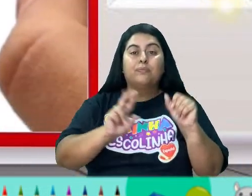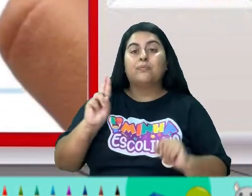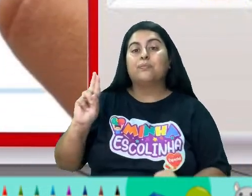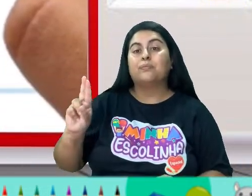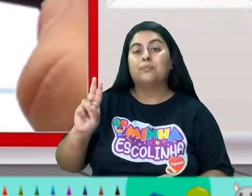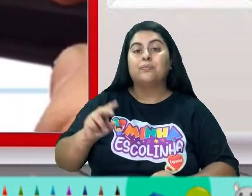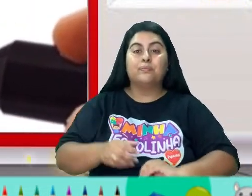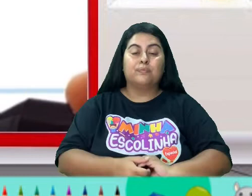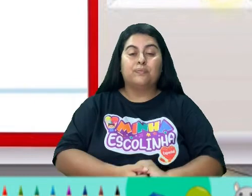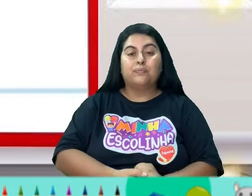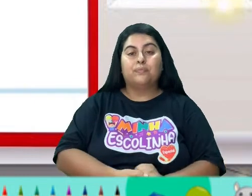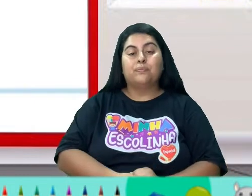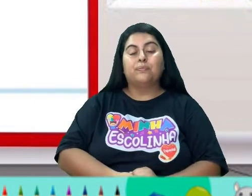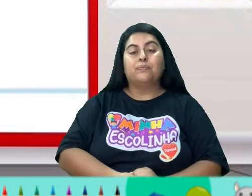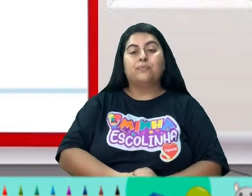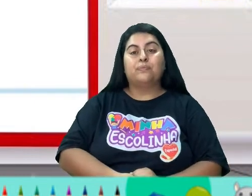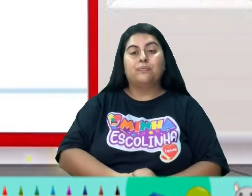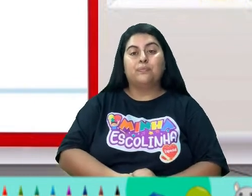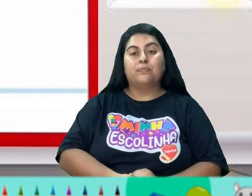letra U.